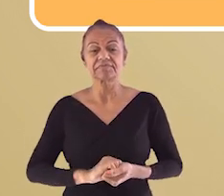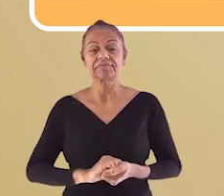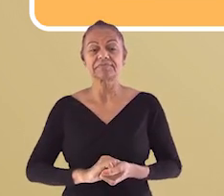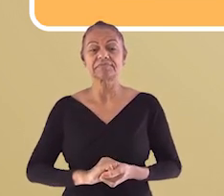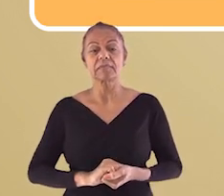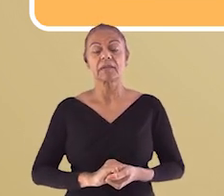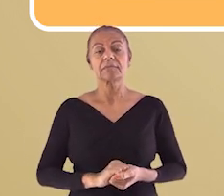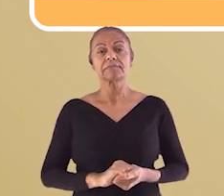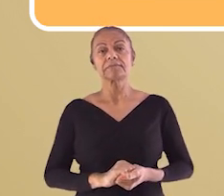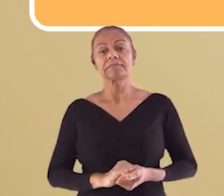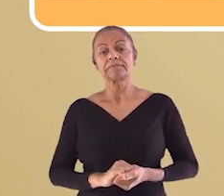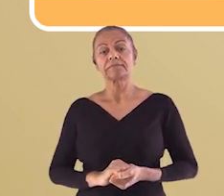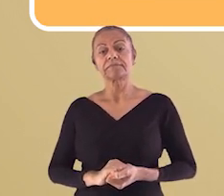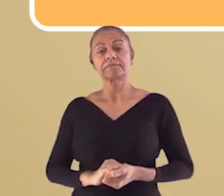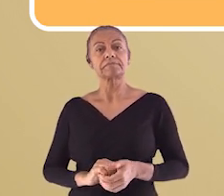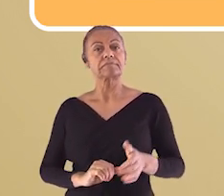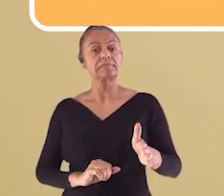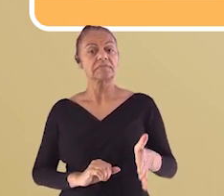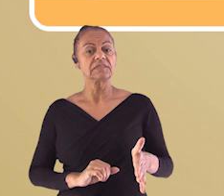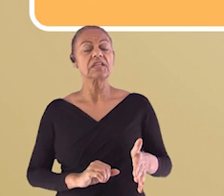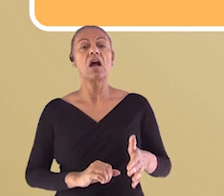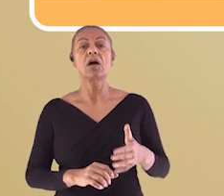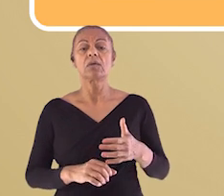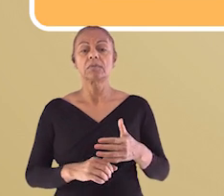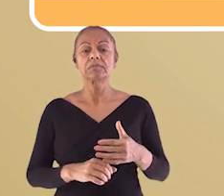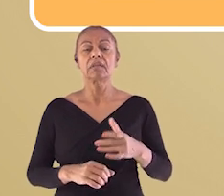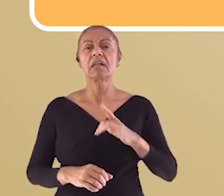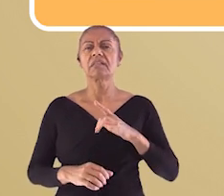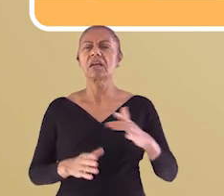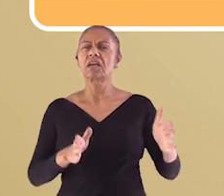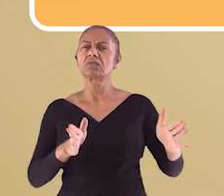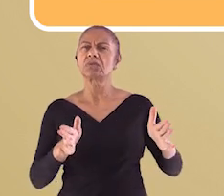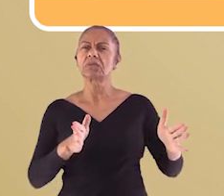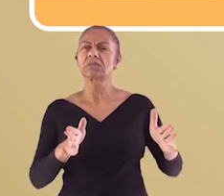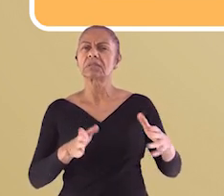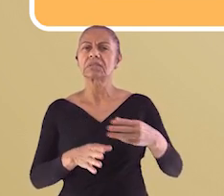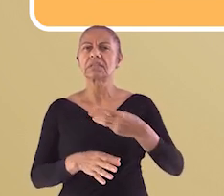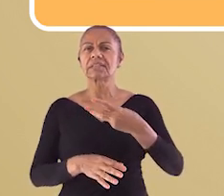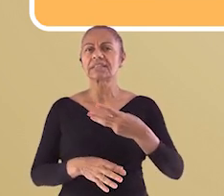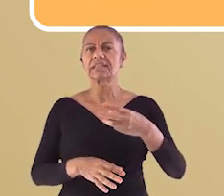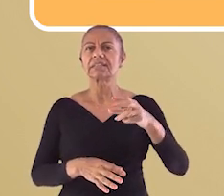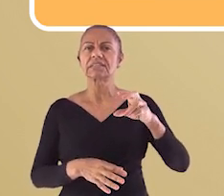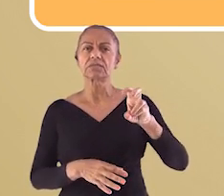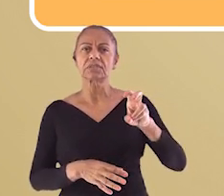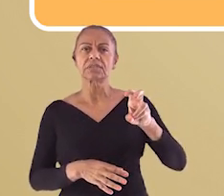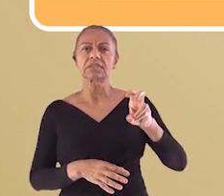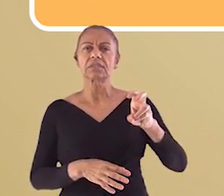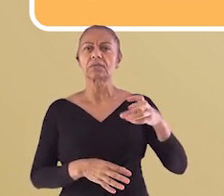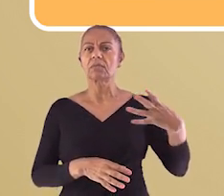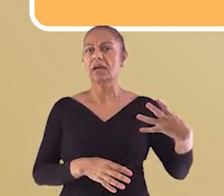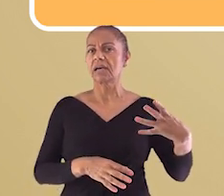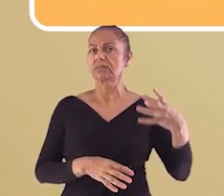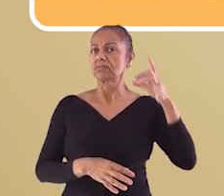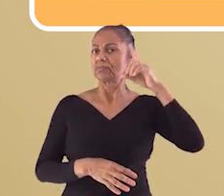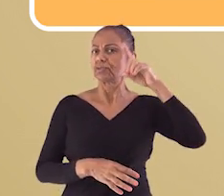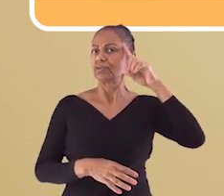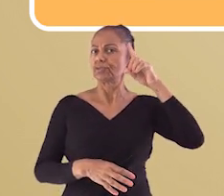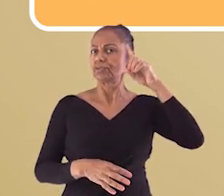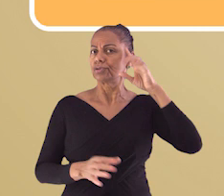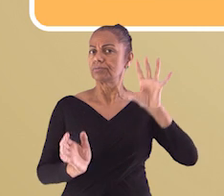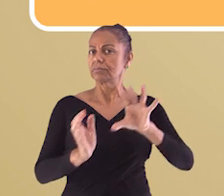um. Já o seu ano possuía duração de 354 dias, enquanto o nosso